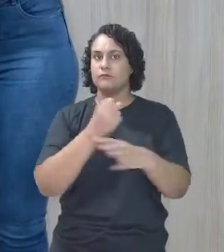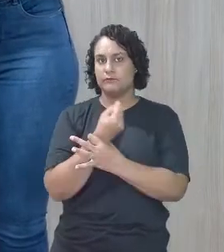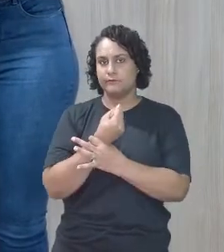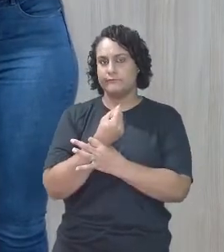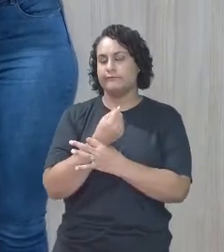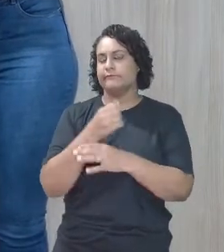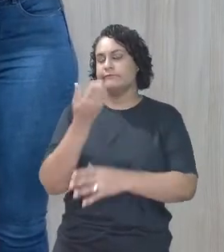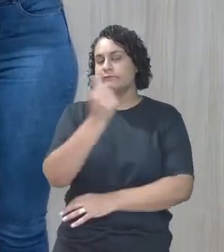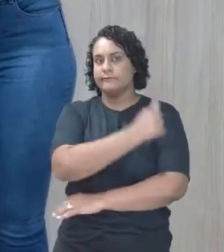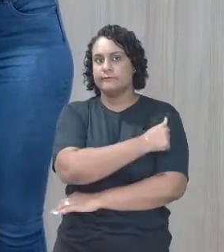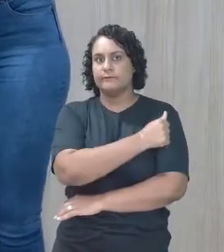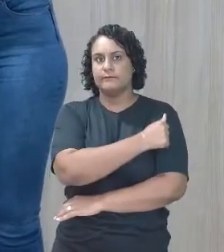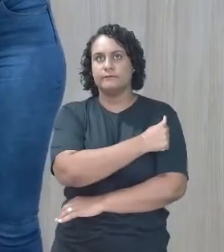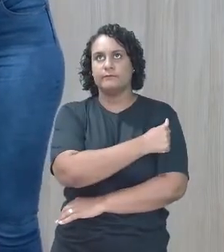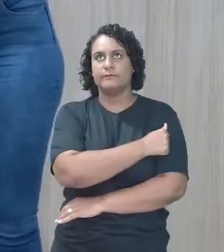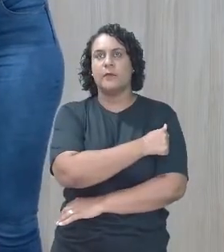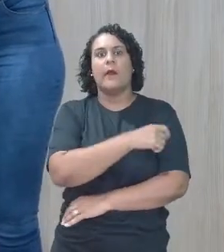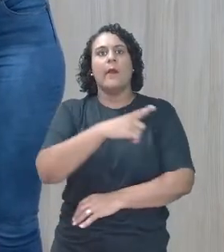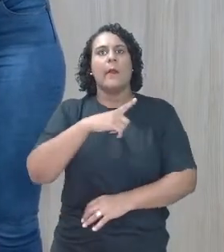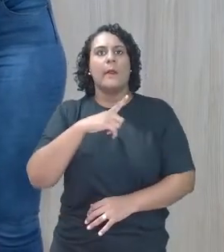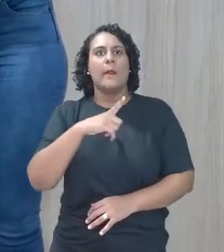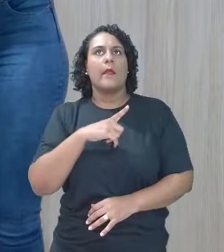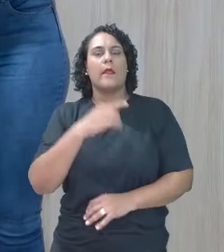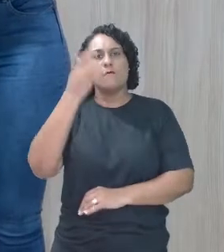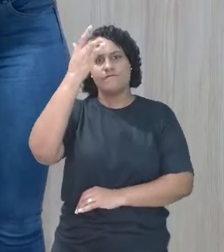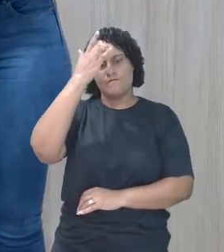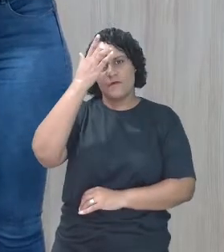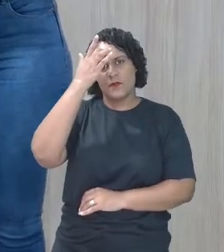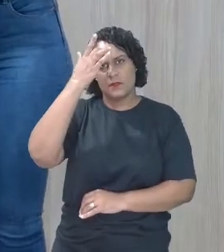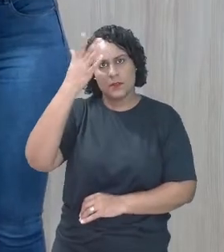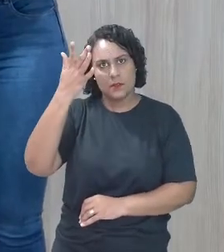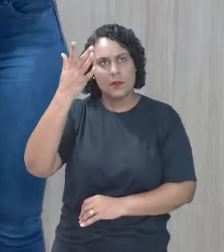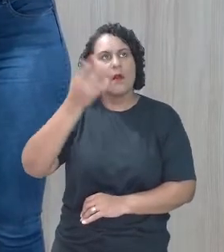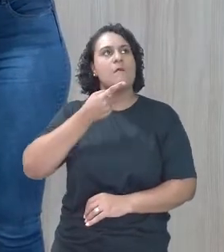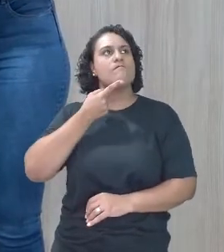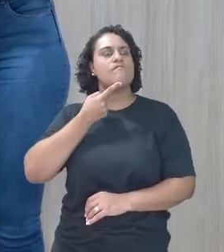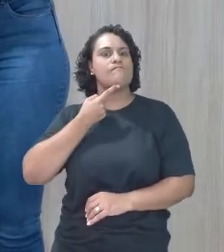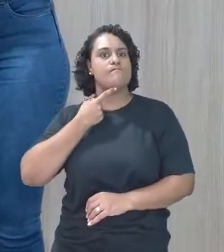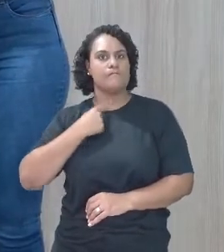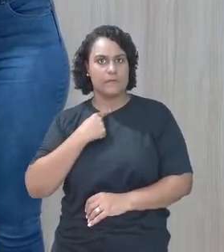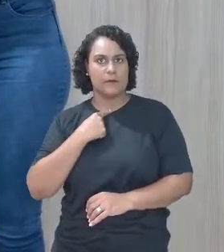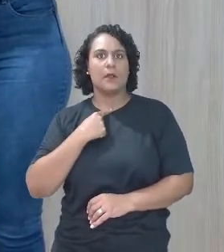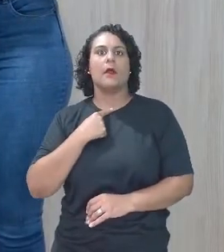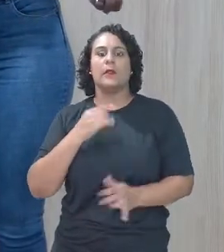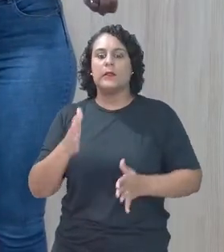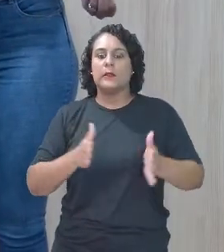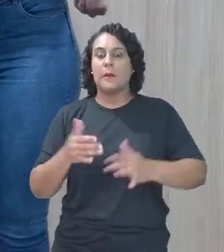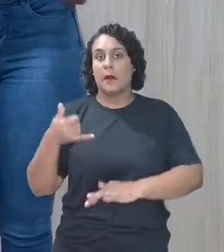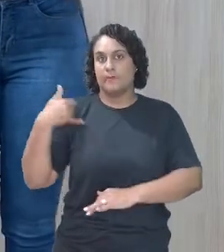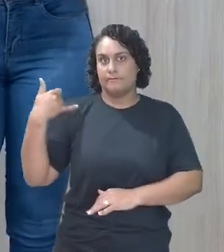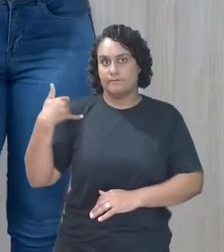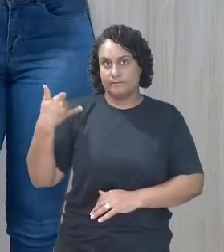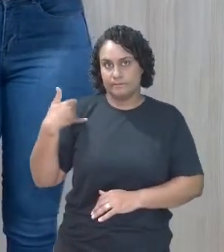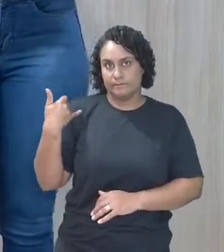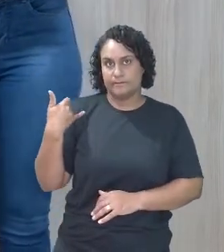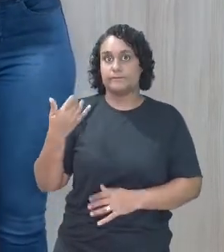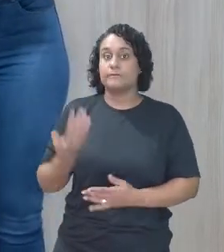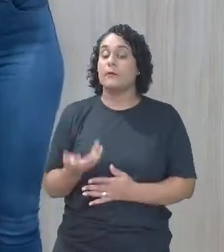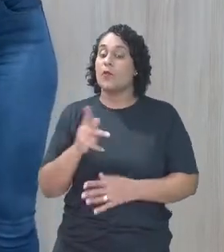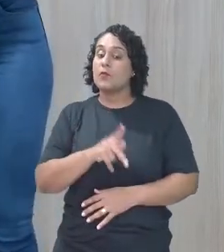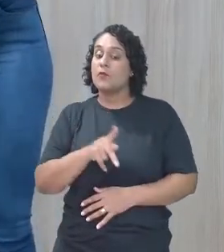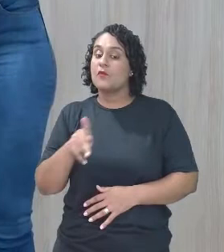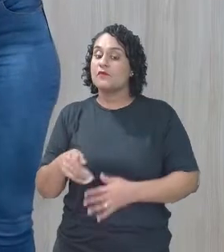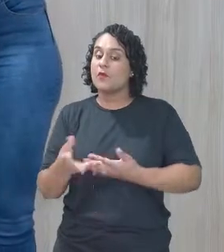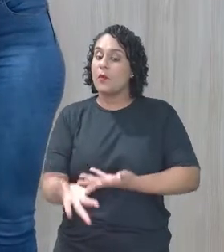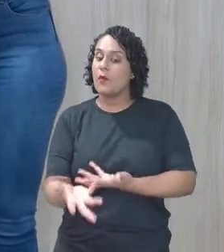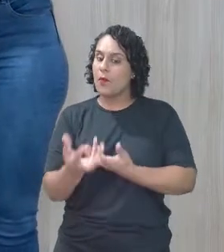o estudante evidencia uma propensão, uma facilidade e um desejo, né, nessa faixa de idade. O professor